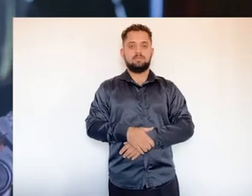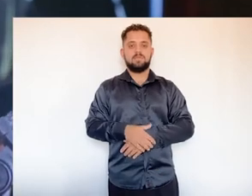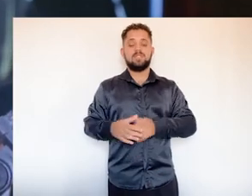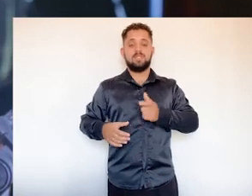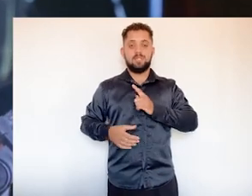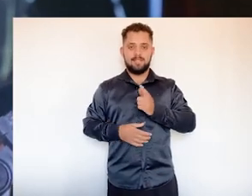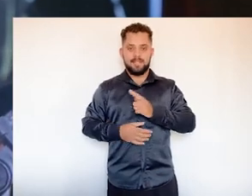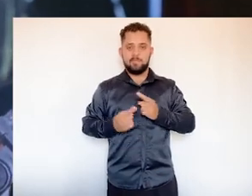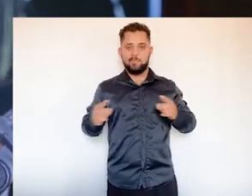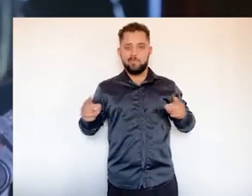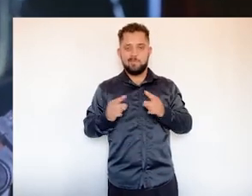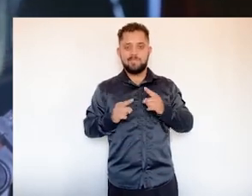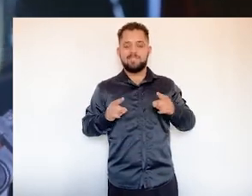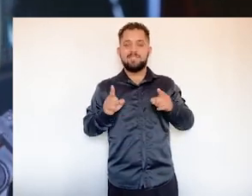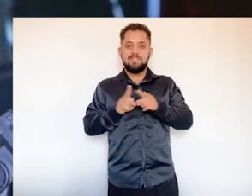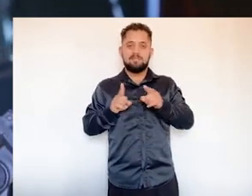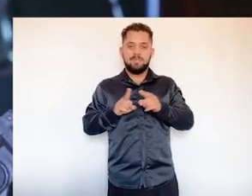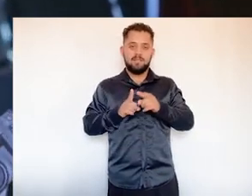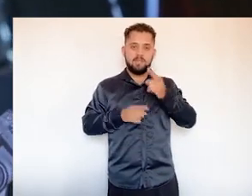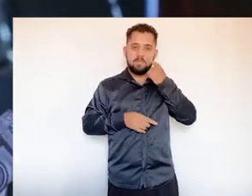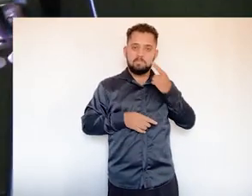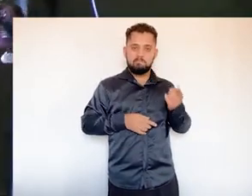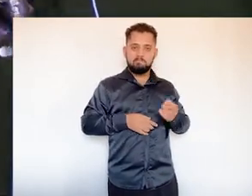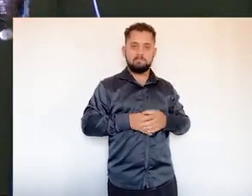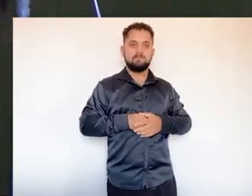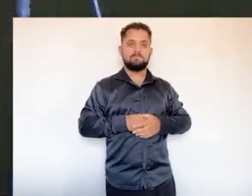ó. Arrocha.